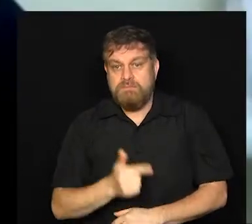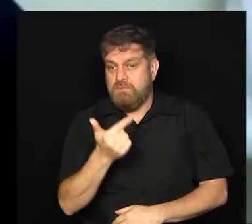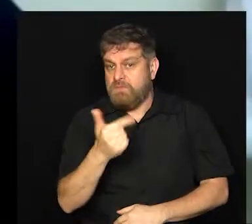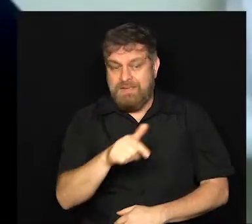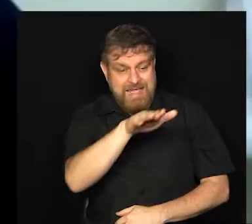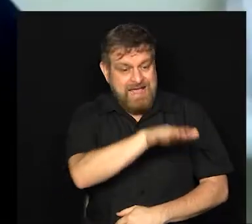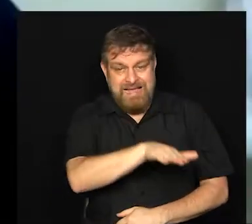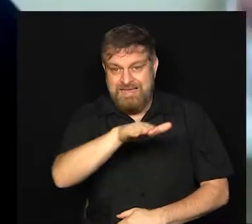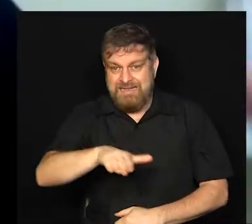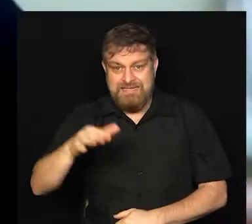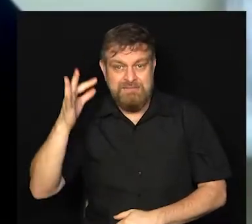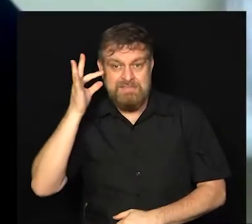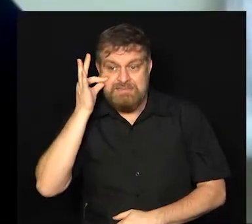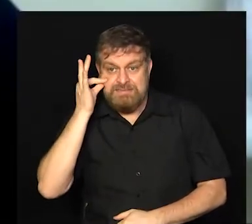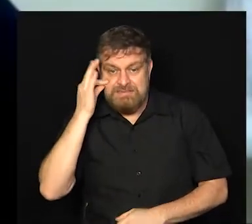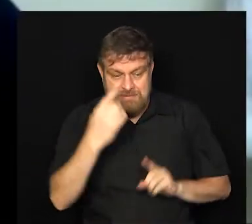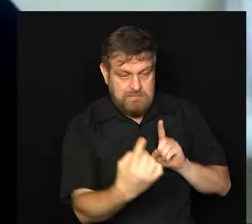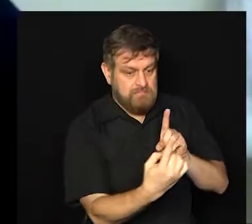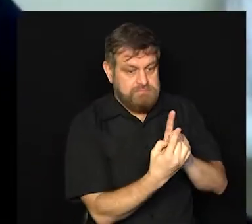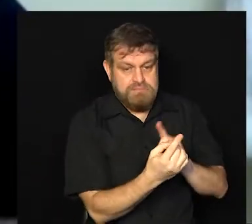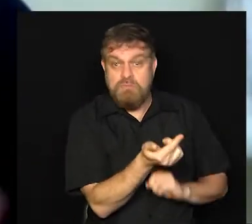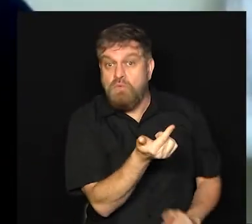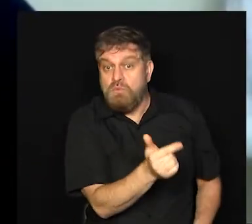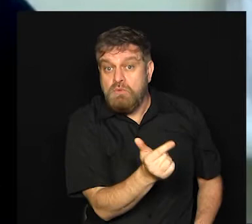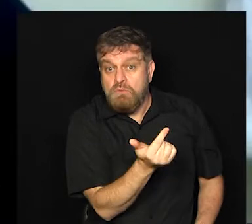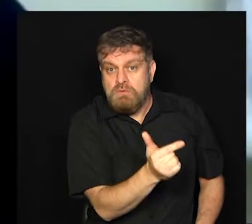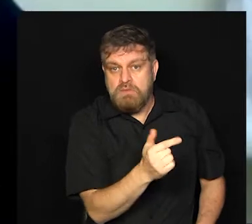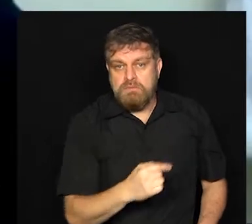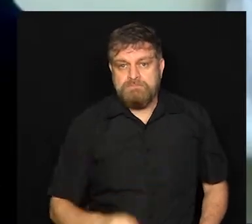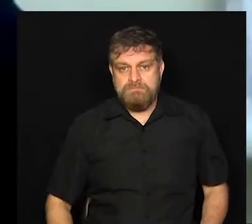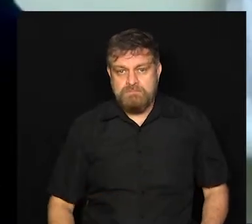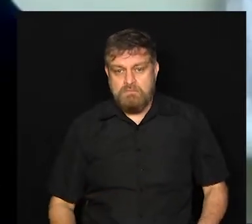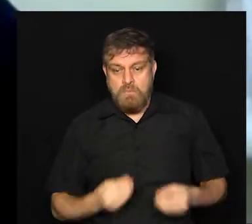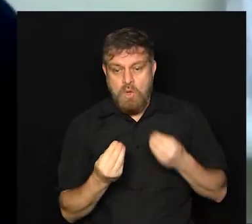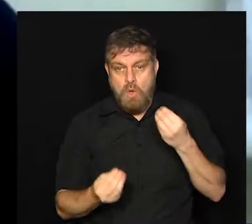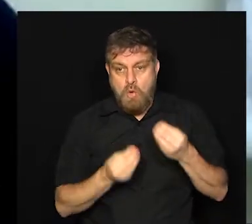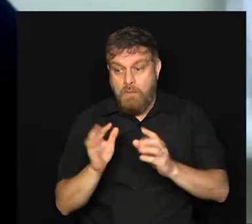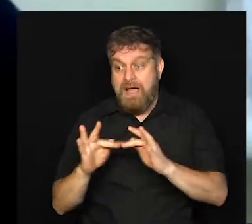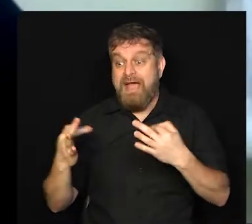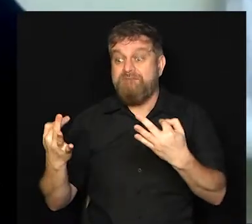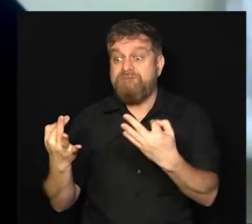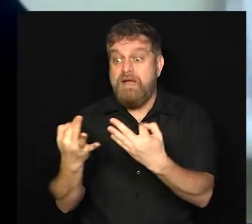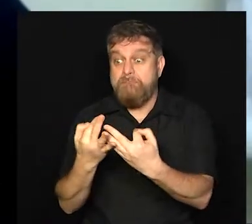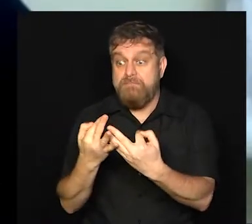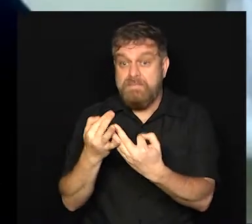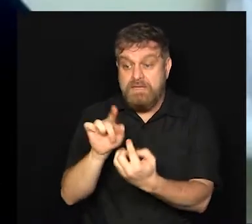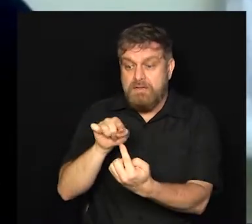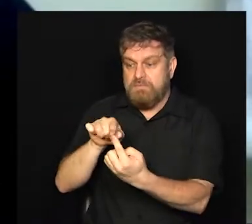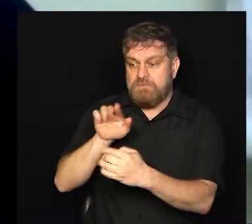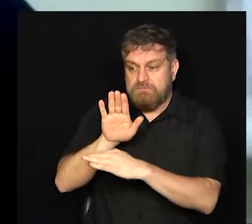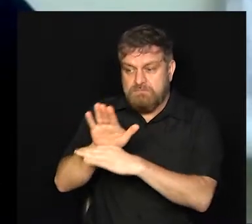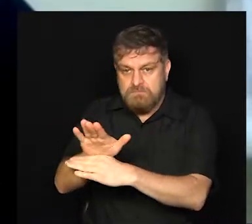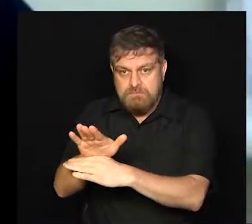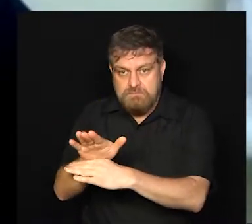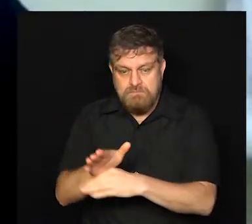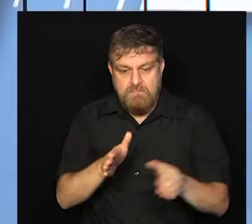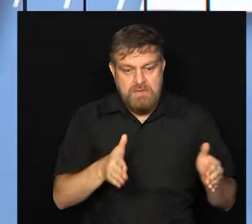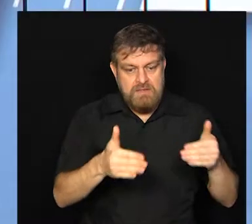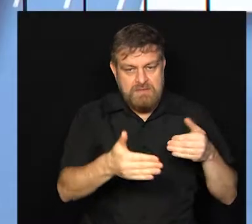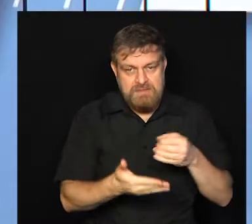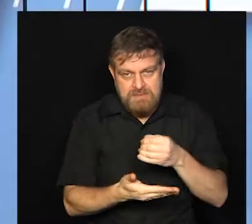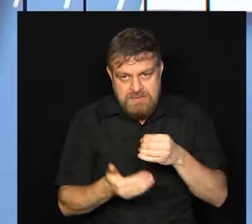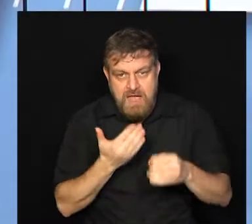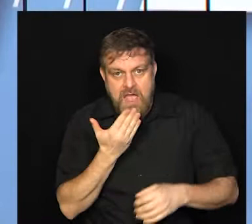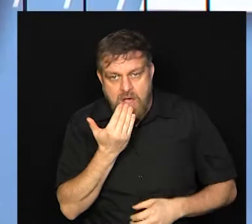as crianças no atendimento presencial. Passamos a atender as famílias para a entrega desses